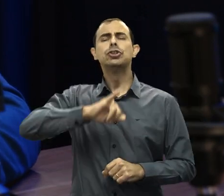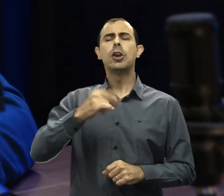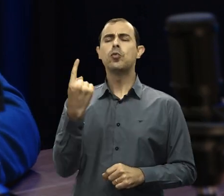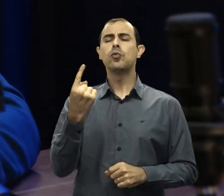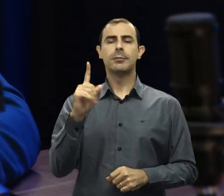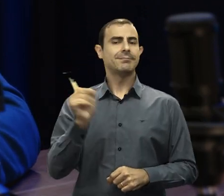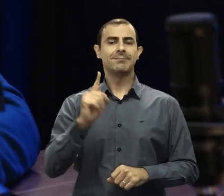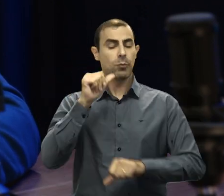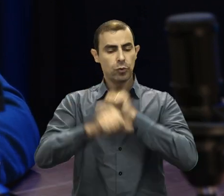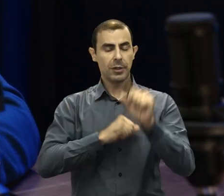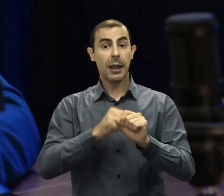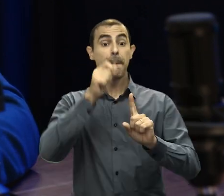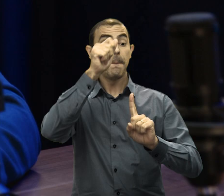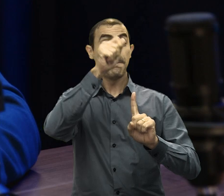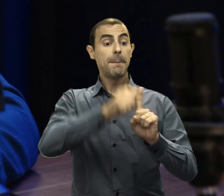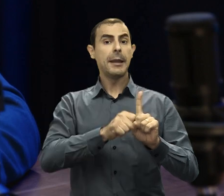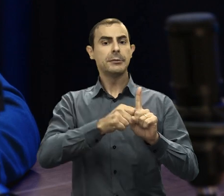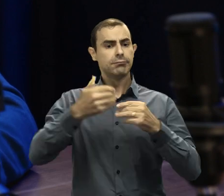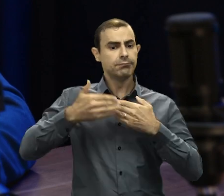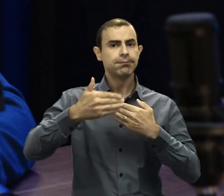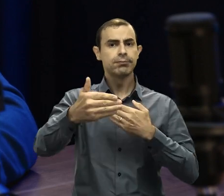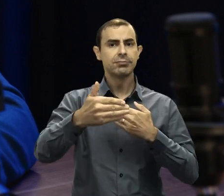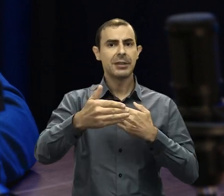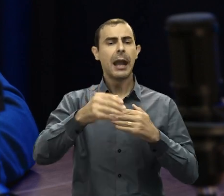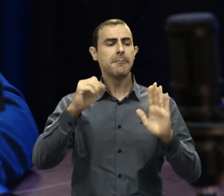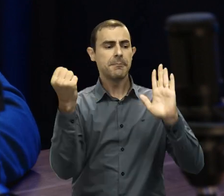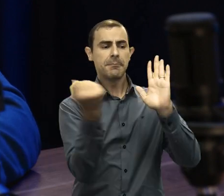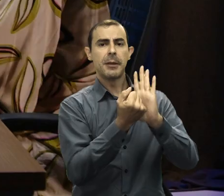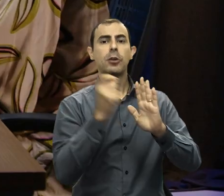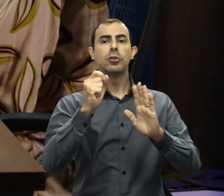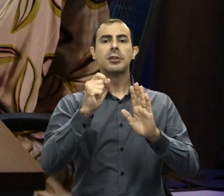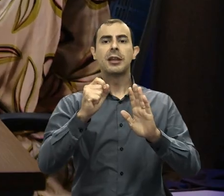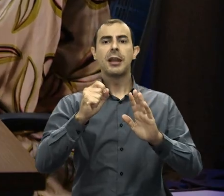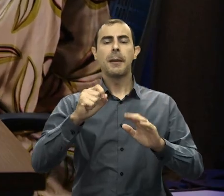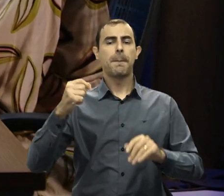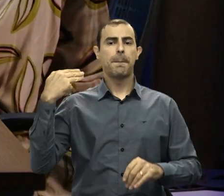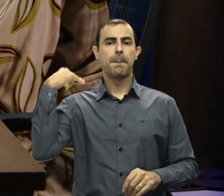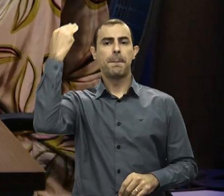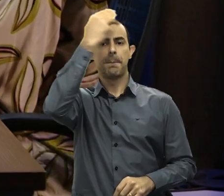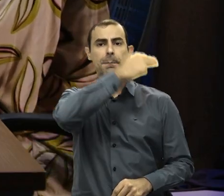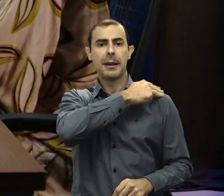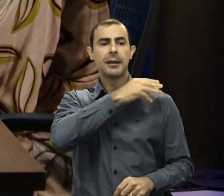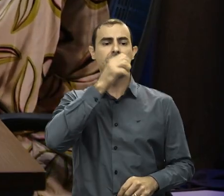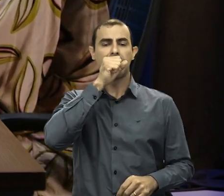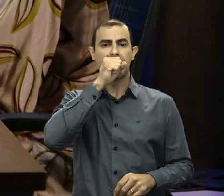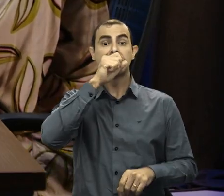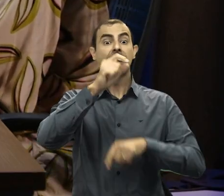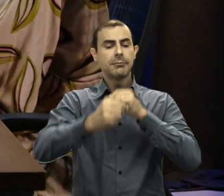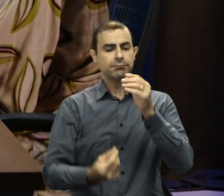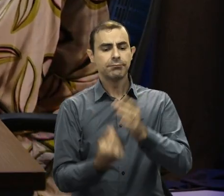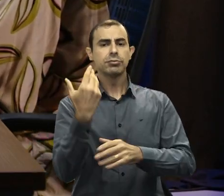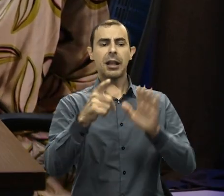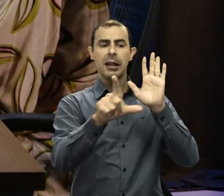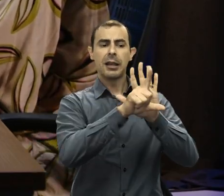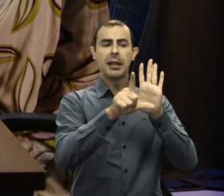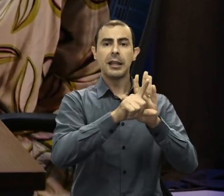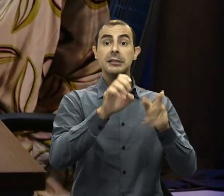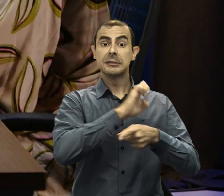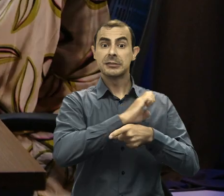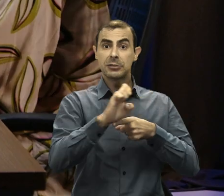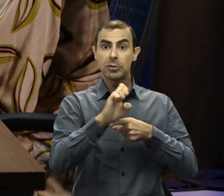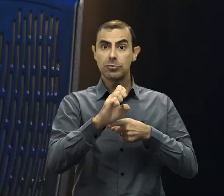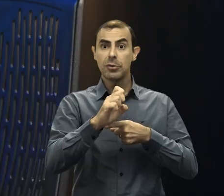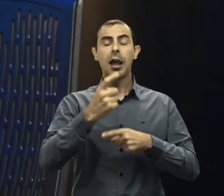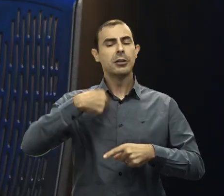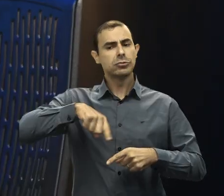a gente falar dessa pauta. Colocamos aí o nome do Maio Laranja, que se tornou uma lei estadual, quando nós começamos